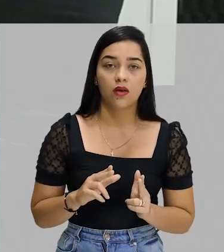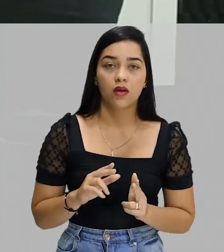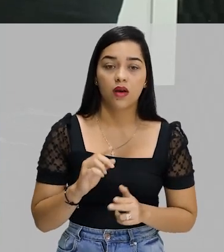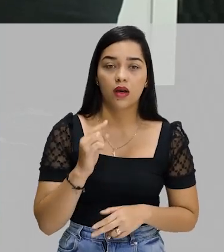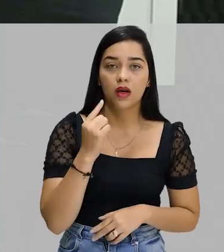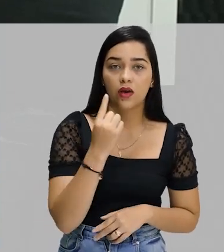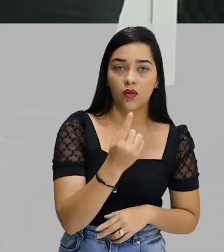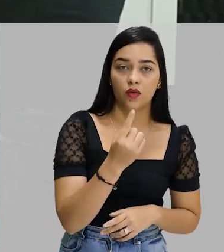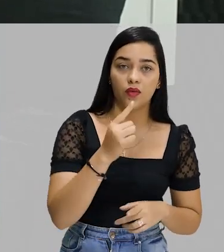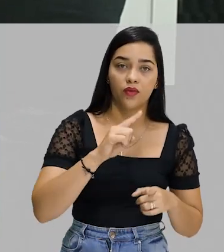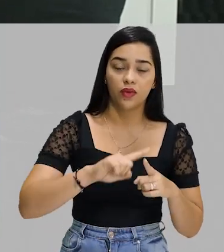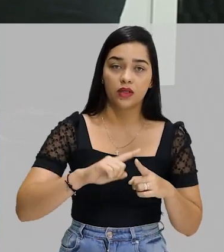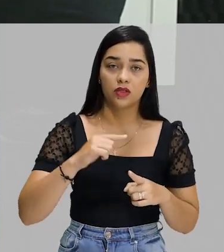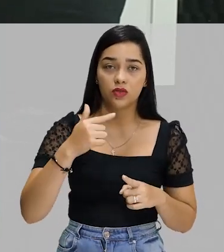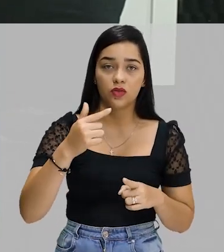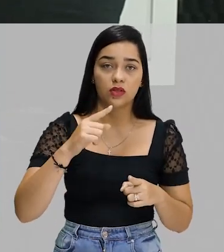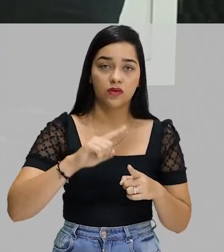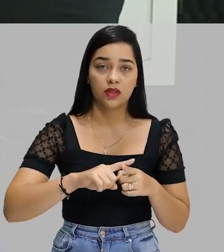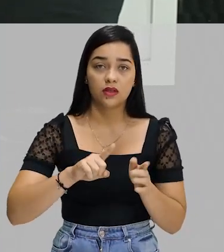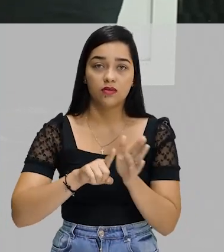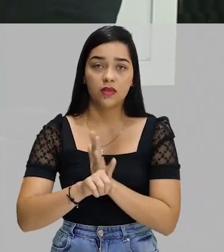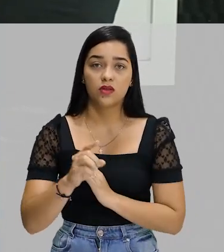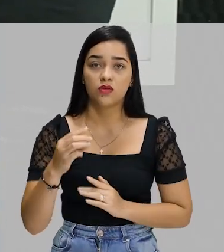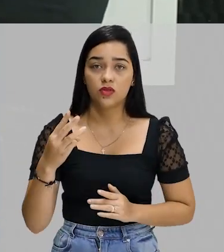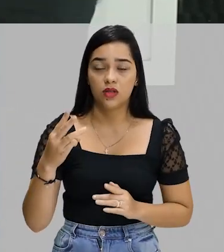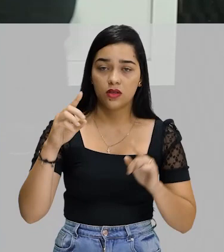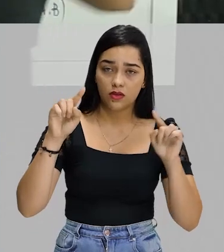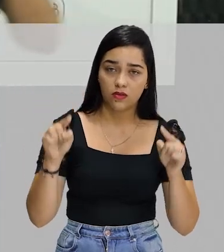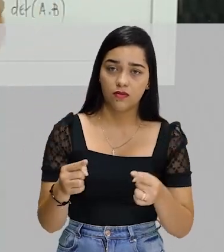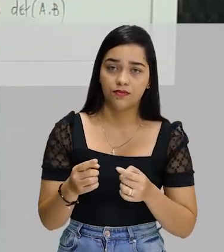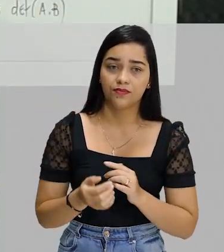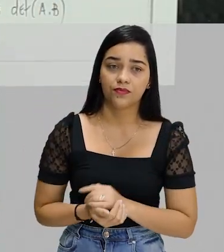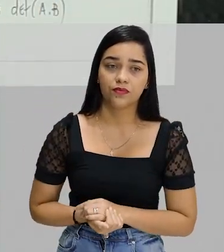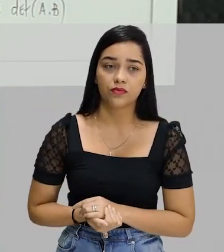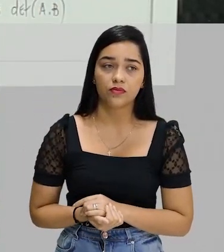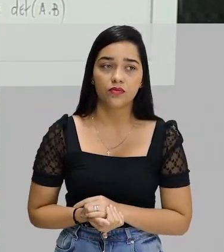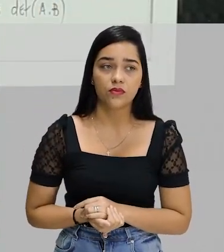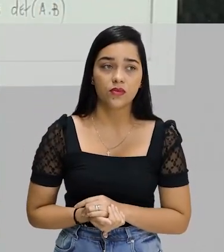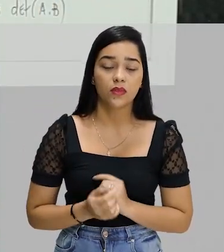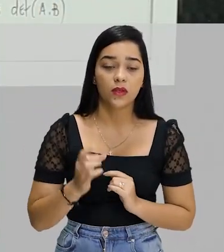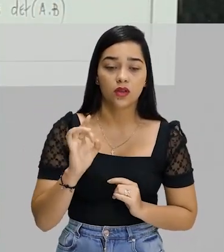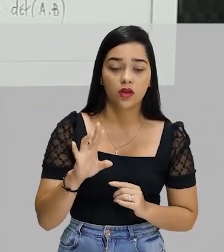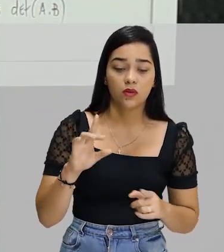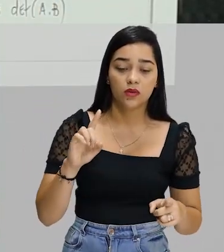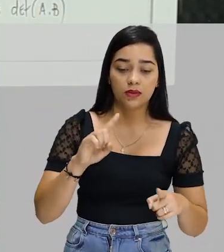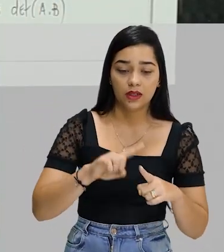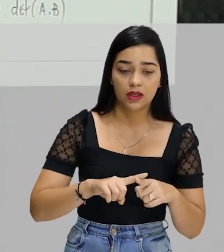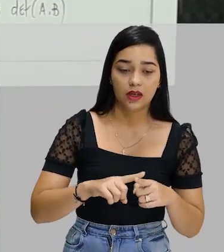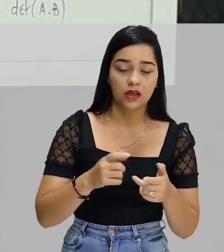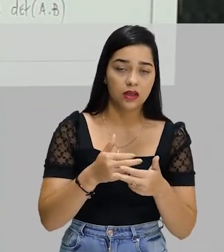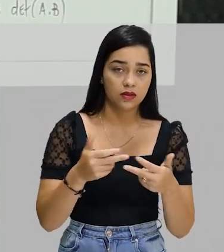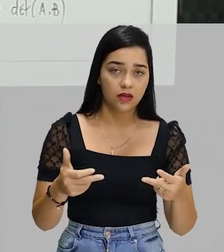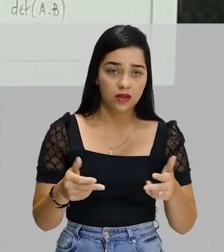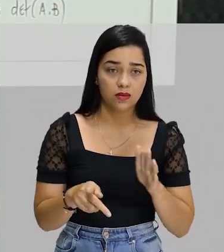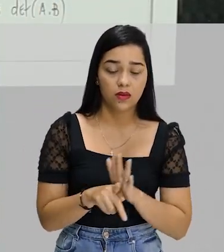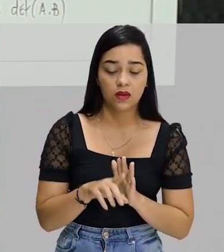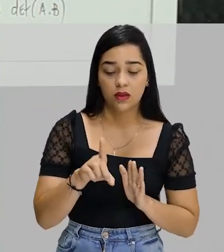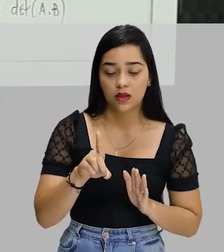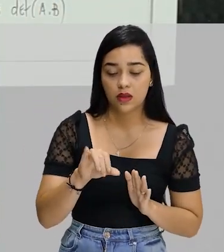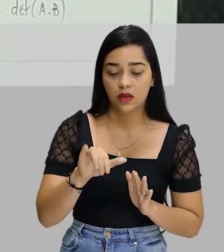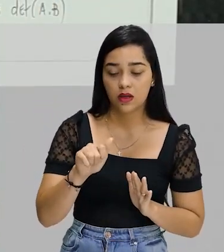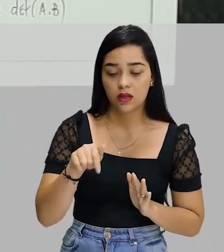1 vezes 2 vezes menos 3. Basta você multiplicar os elementos da